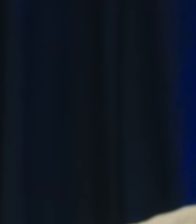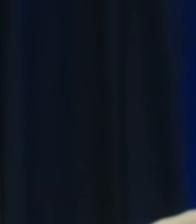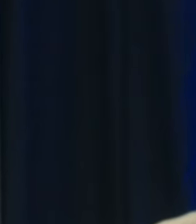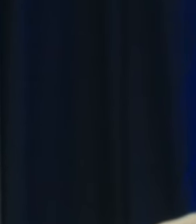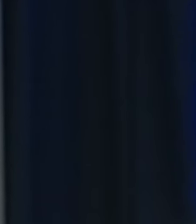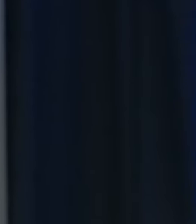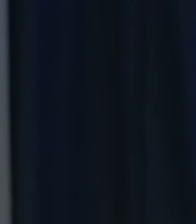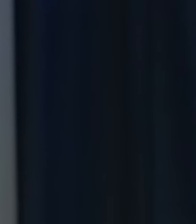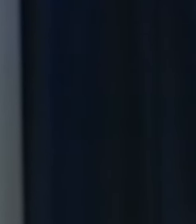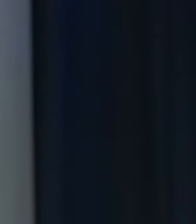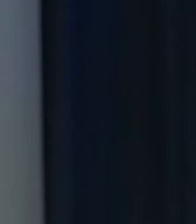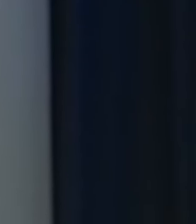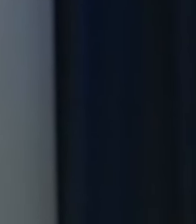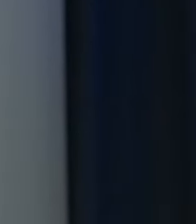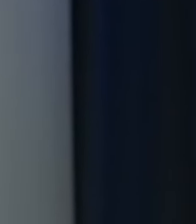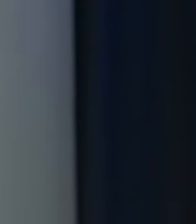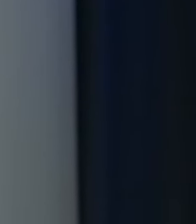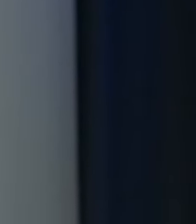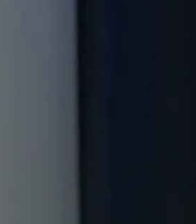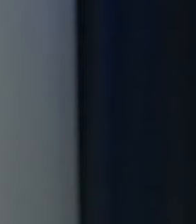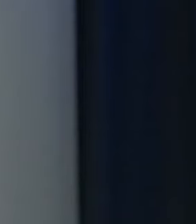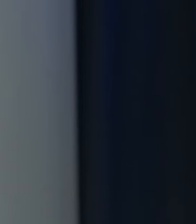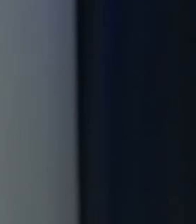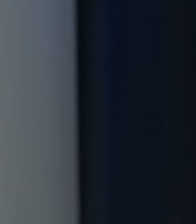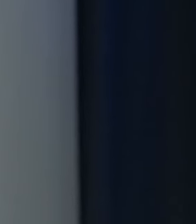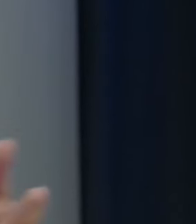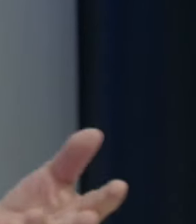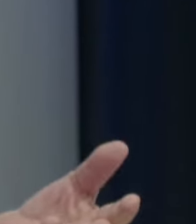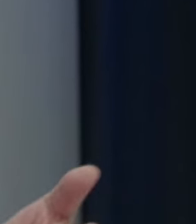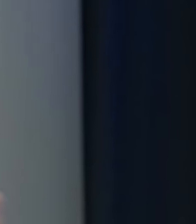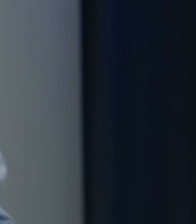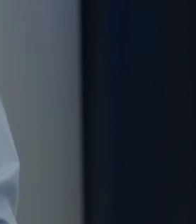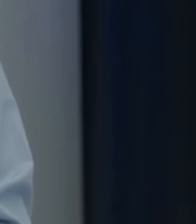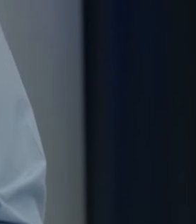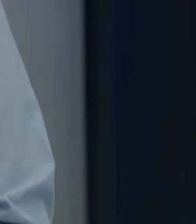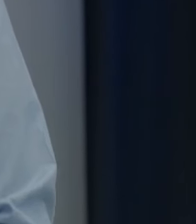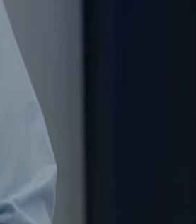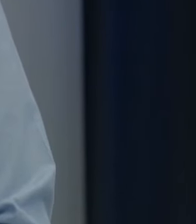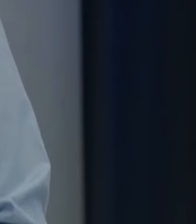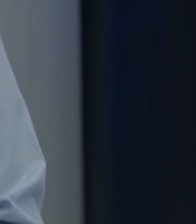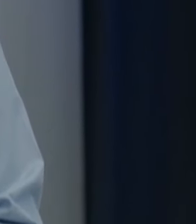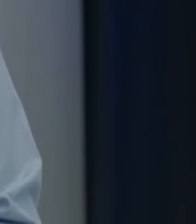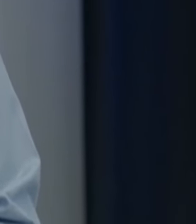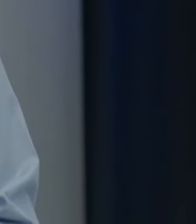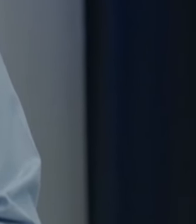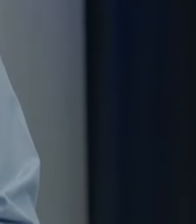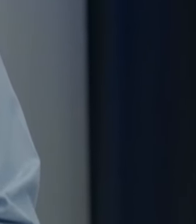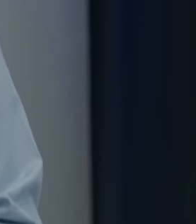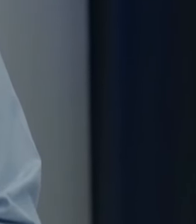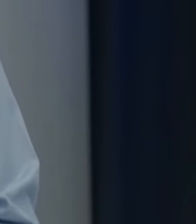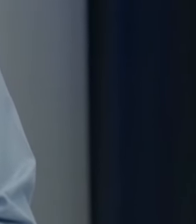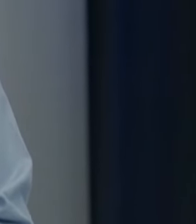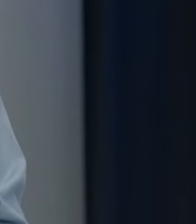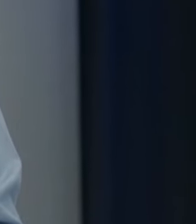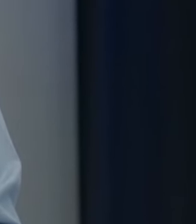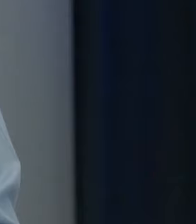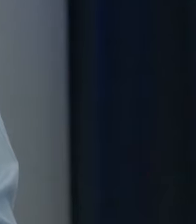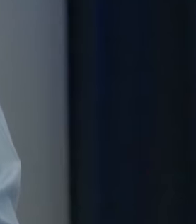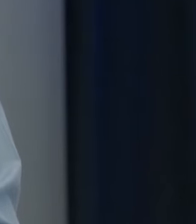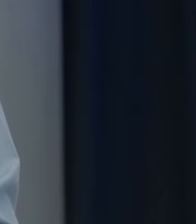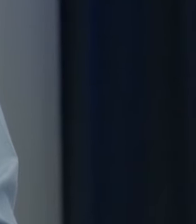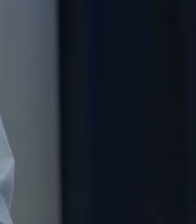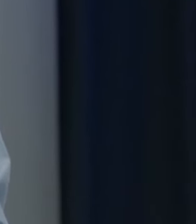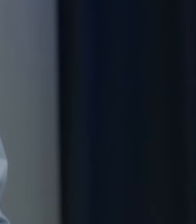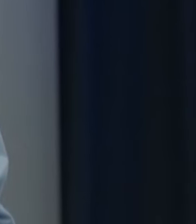você que coordenou tão bem, aos candidatos, embora alguns desencontros, mas é o que vale a pena a